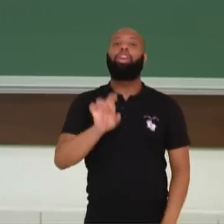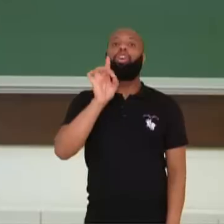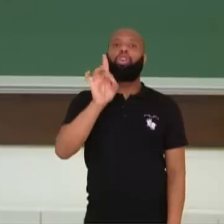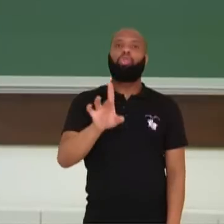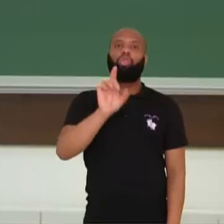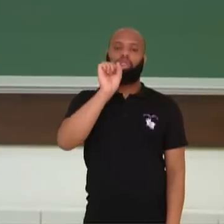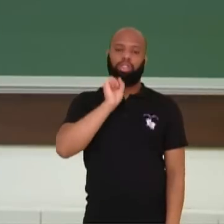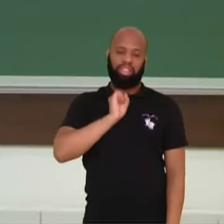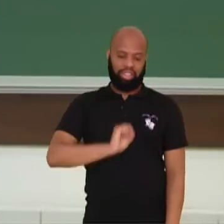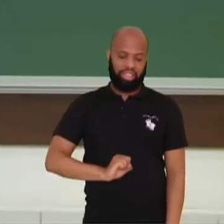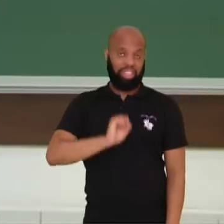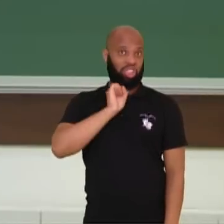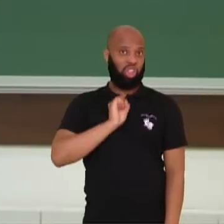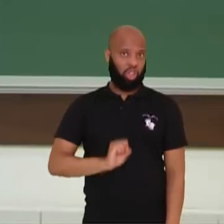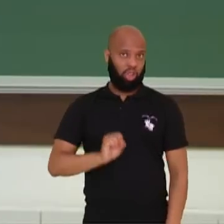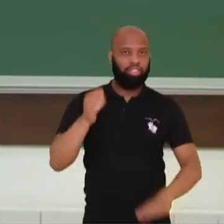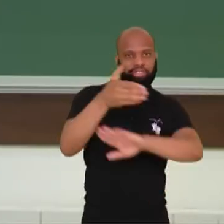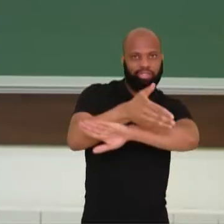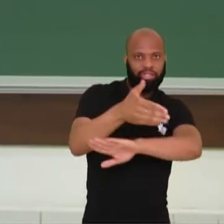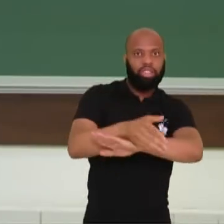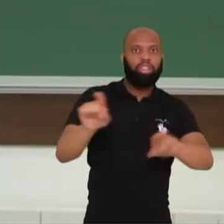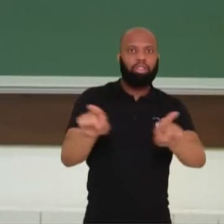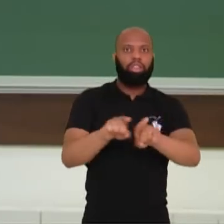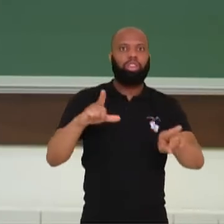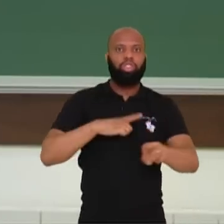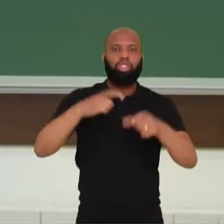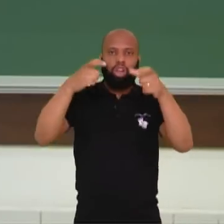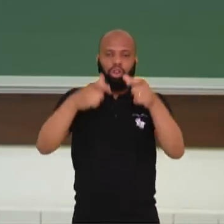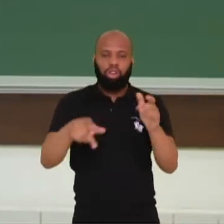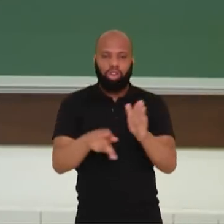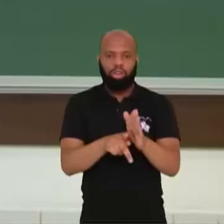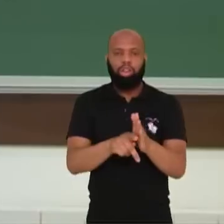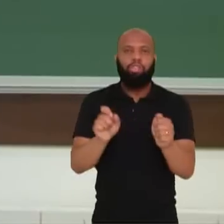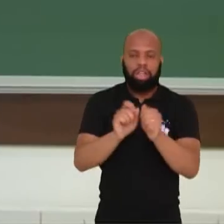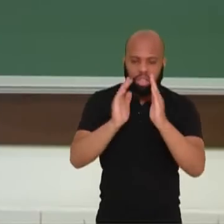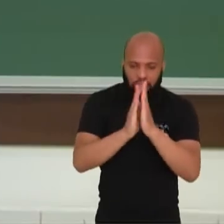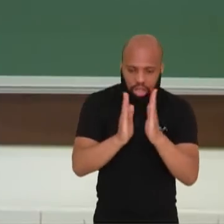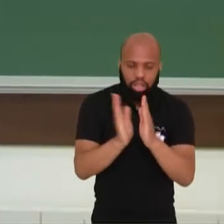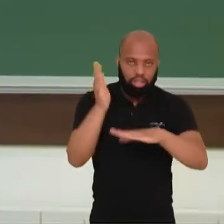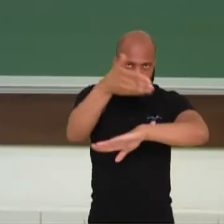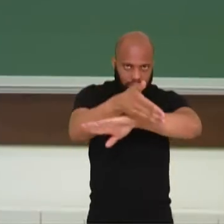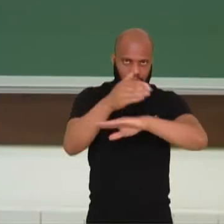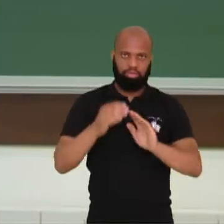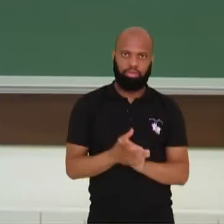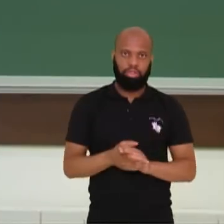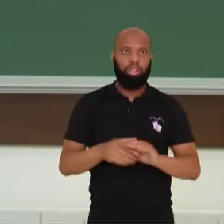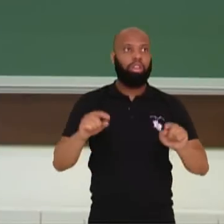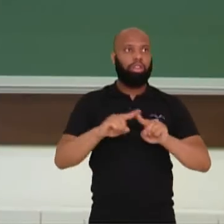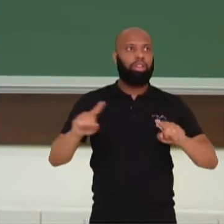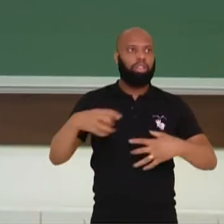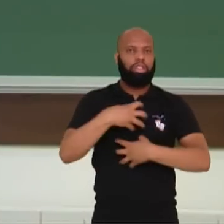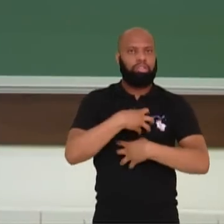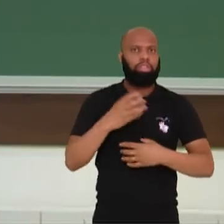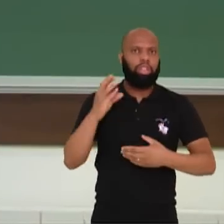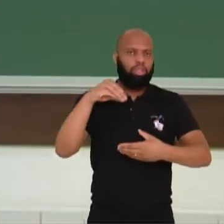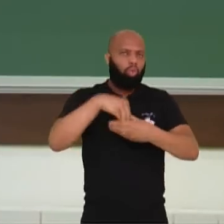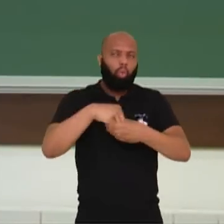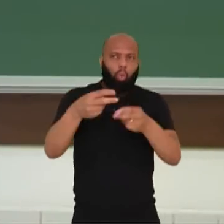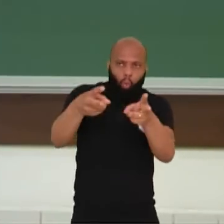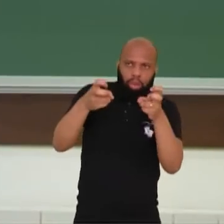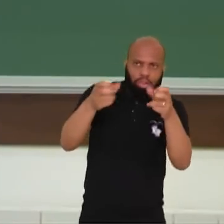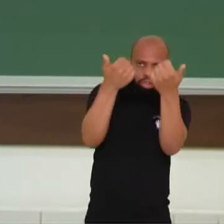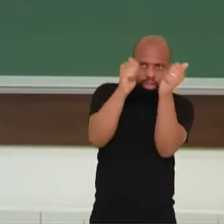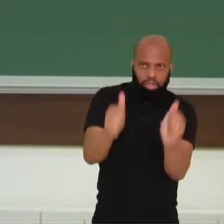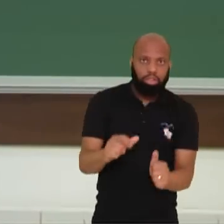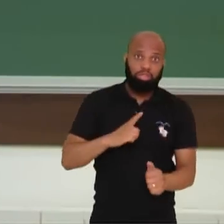as vestais, né, algum oráculo que era feito do lado de dentro do templo. As incensações da estátua, né, dentro do lado, da